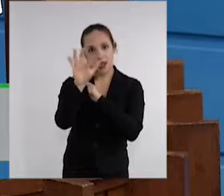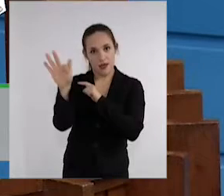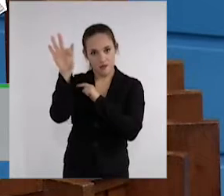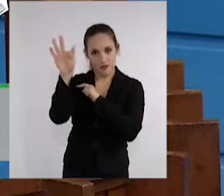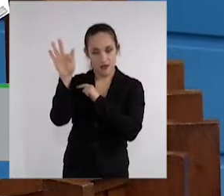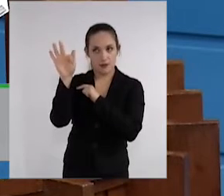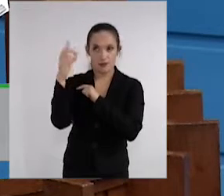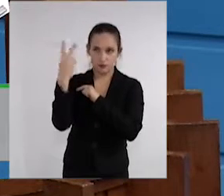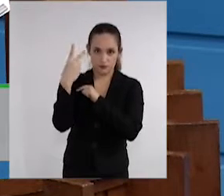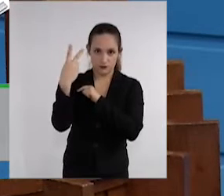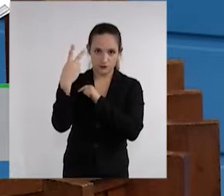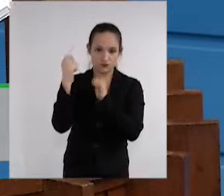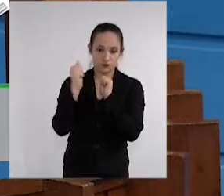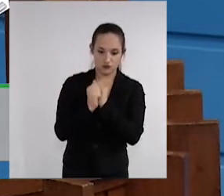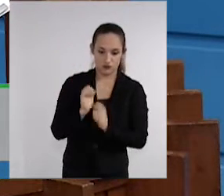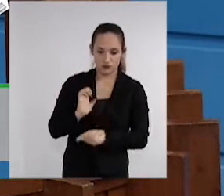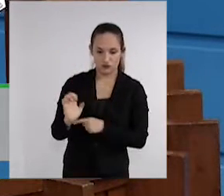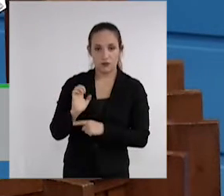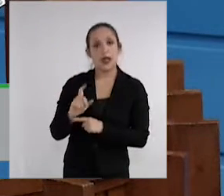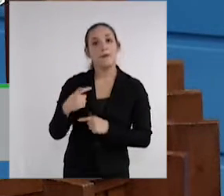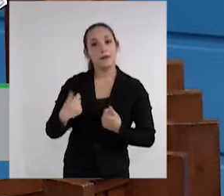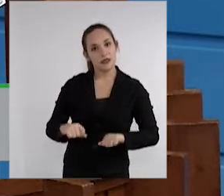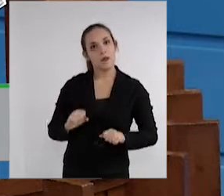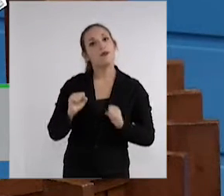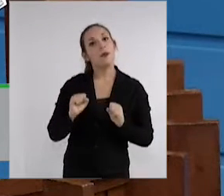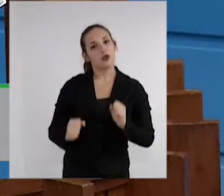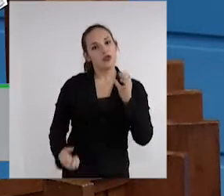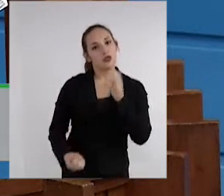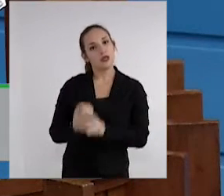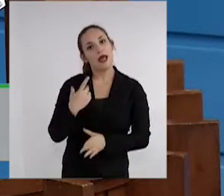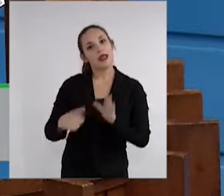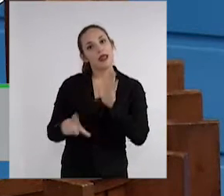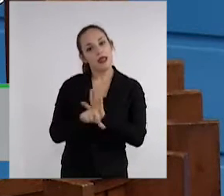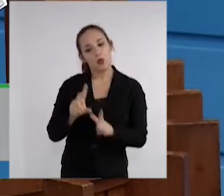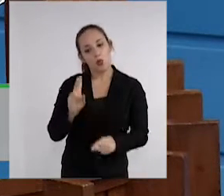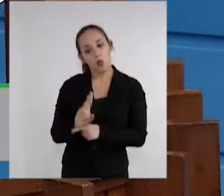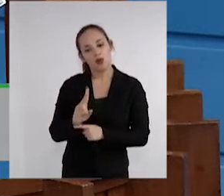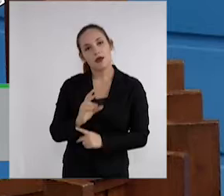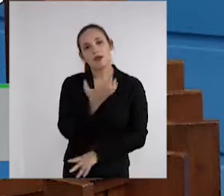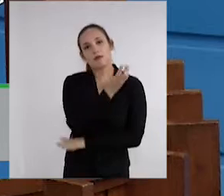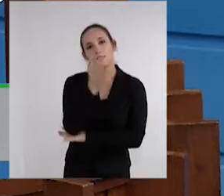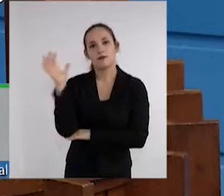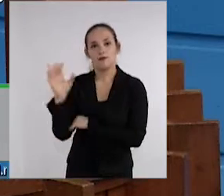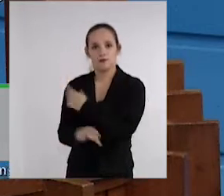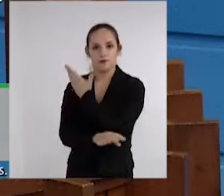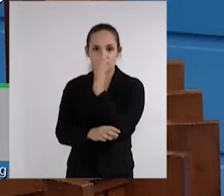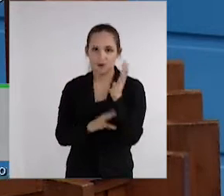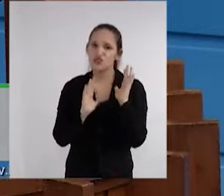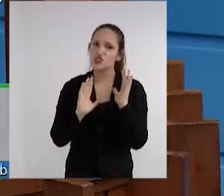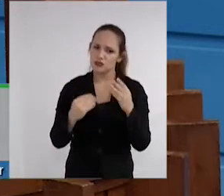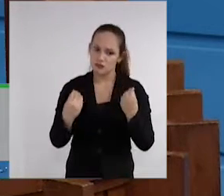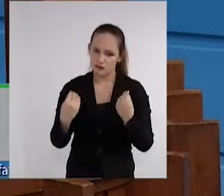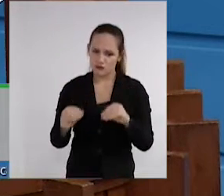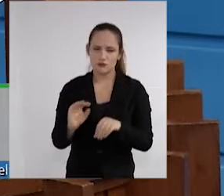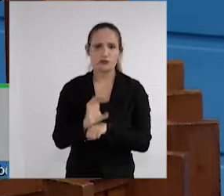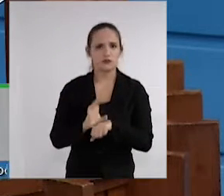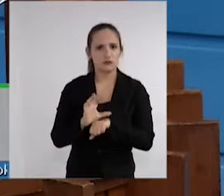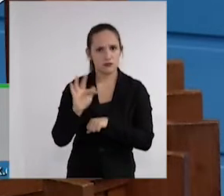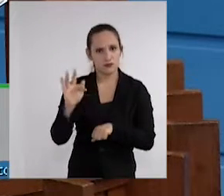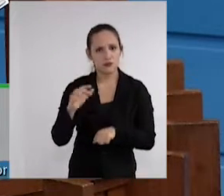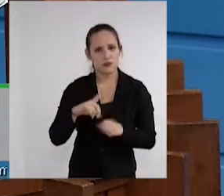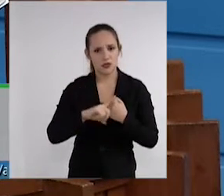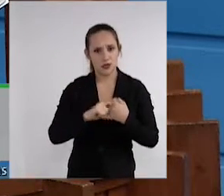sobre o meio ambiente. Está explícito aqui na Constituição Federal, no